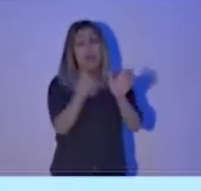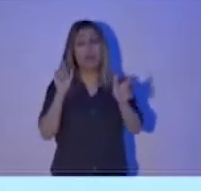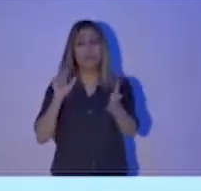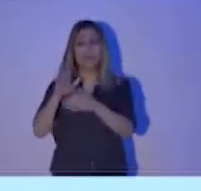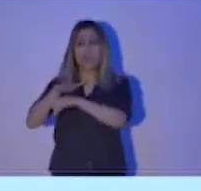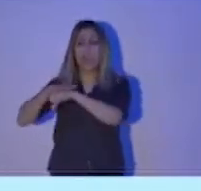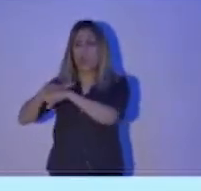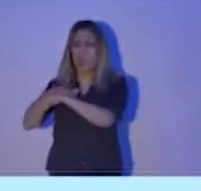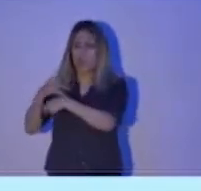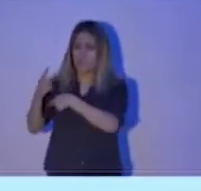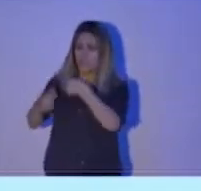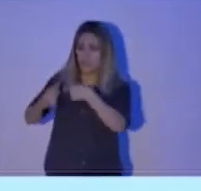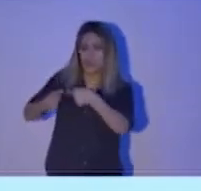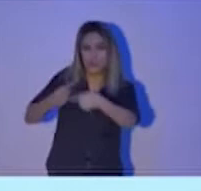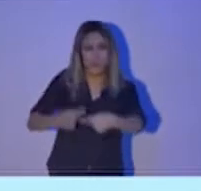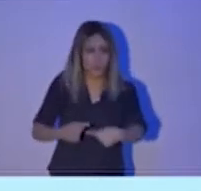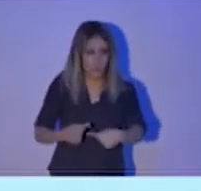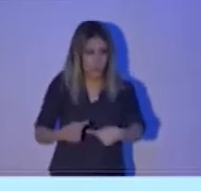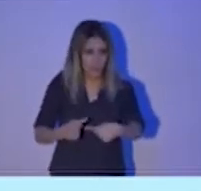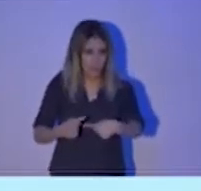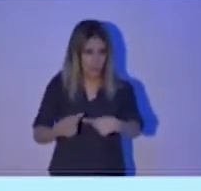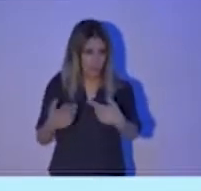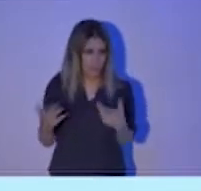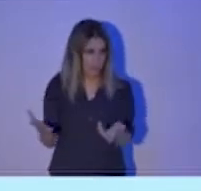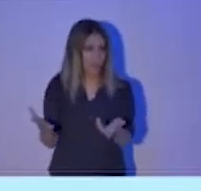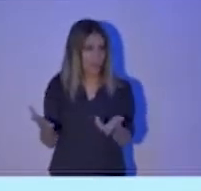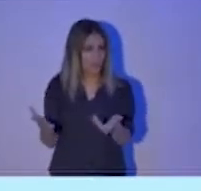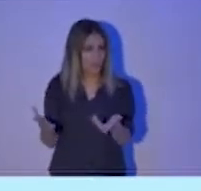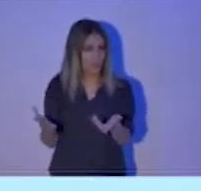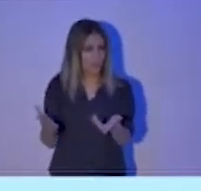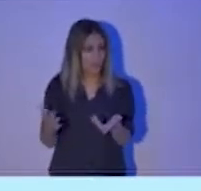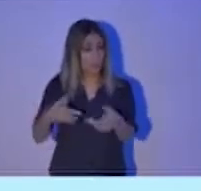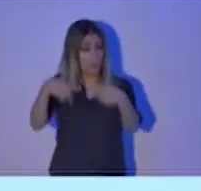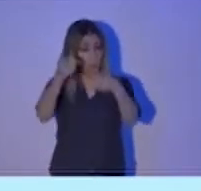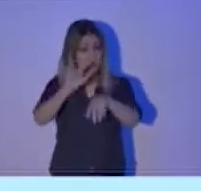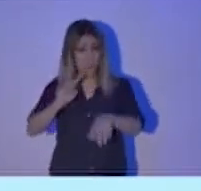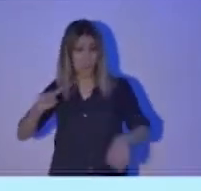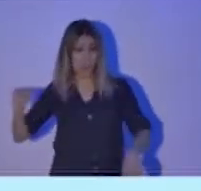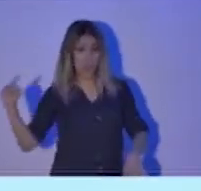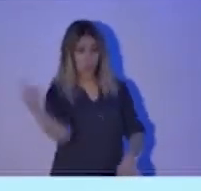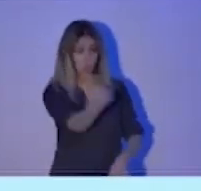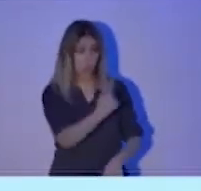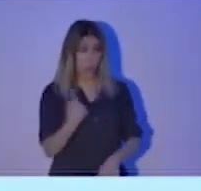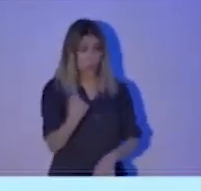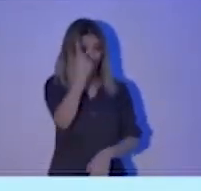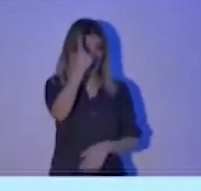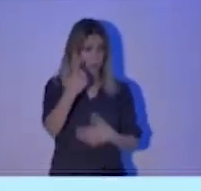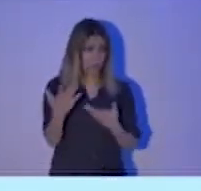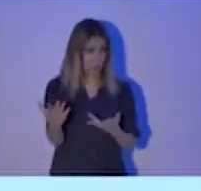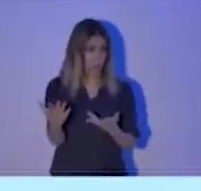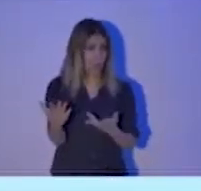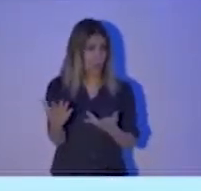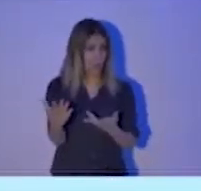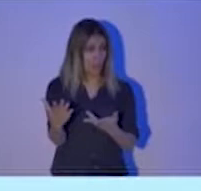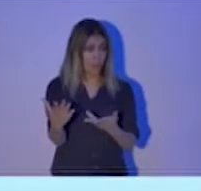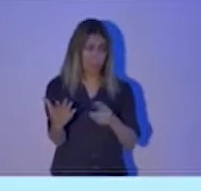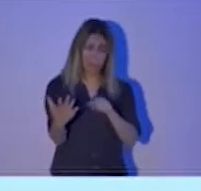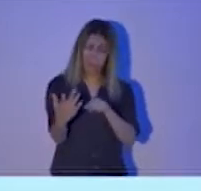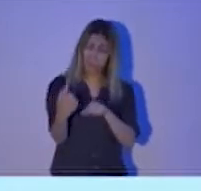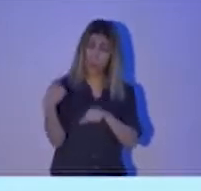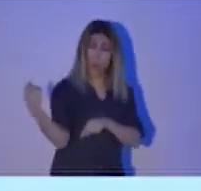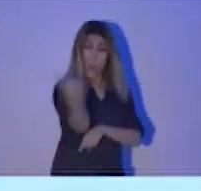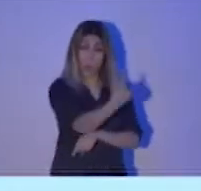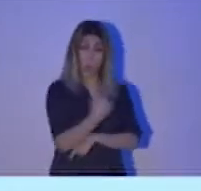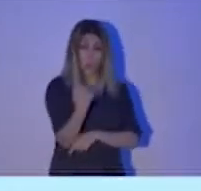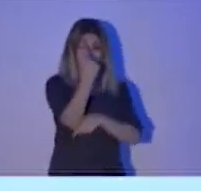da discussão. A unanimidade no que diz respeito à educação, para mim, ela é muito difícil de obter. Mas o